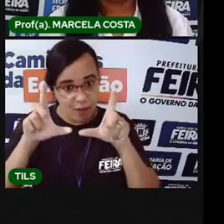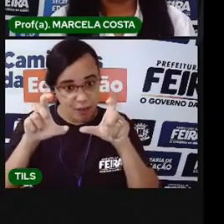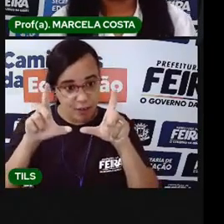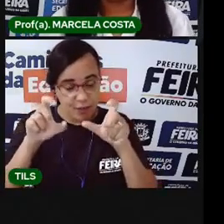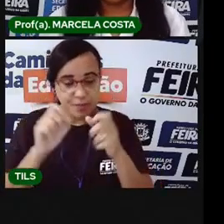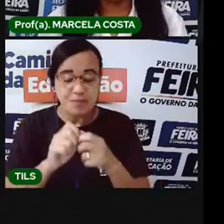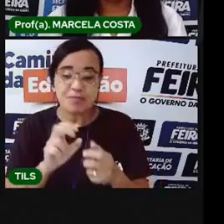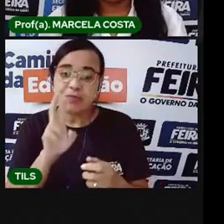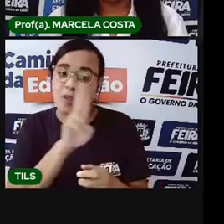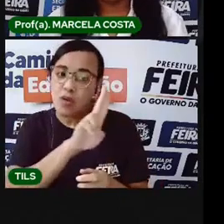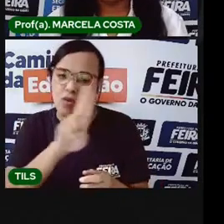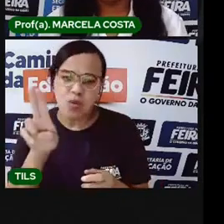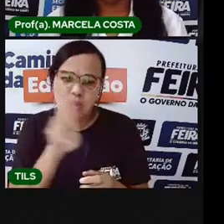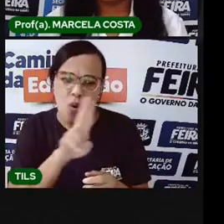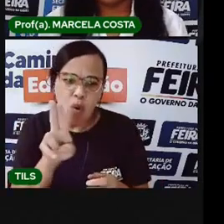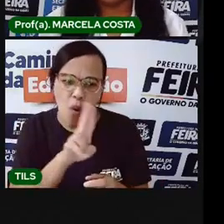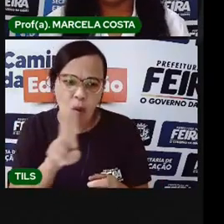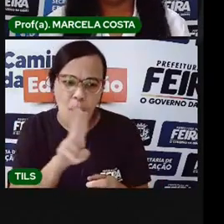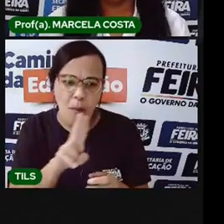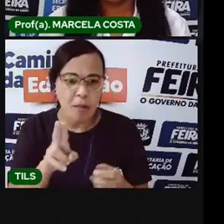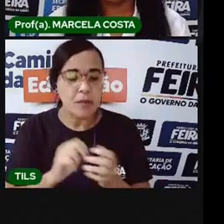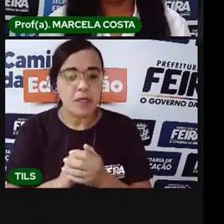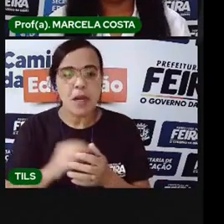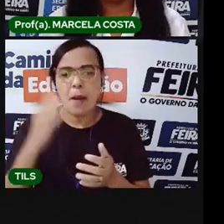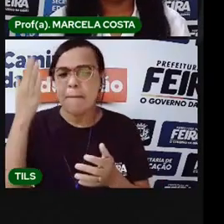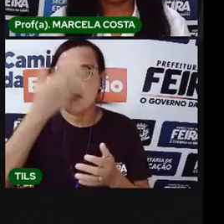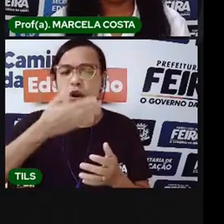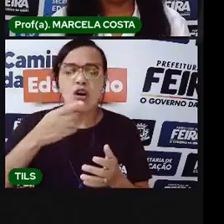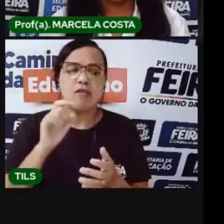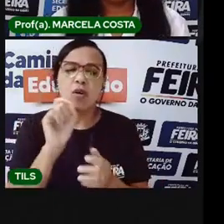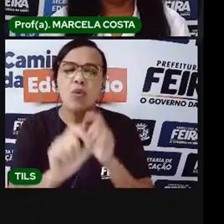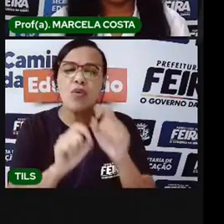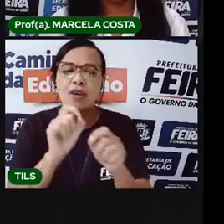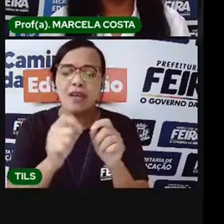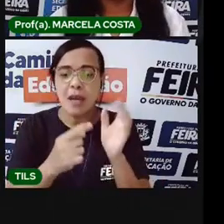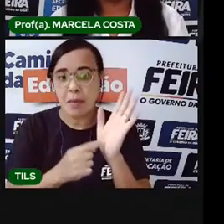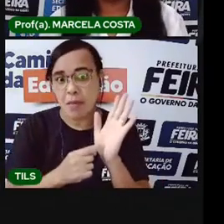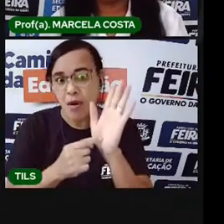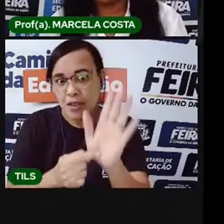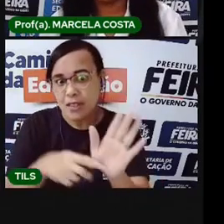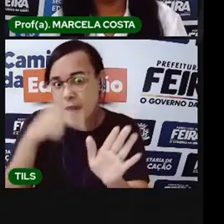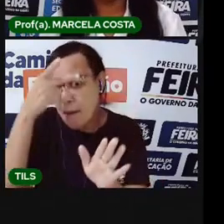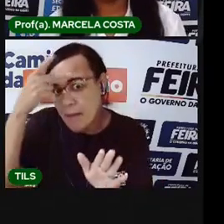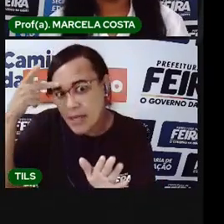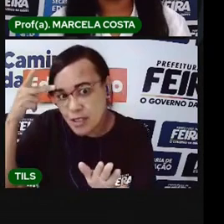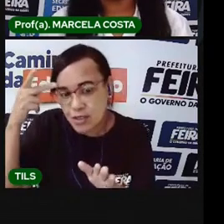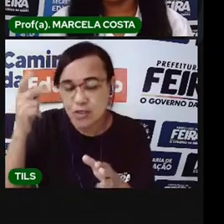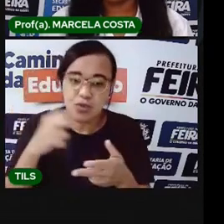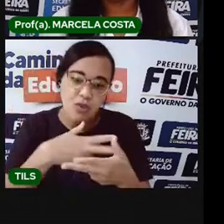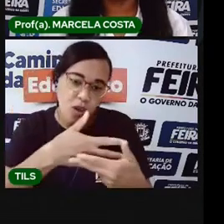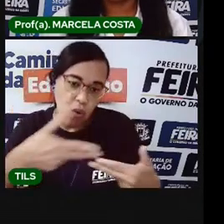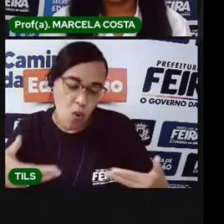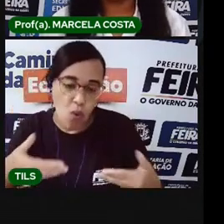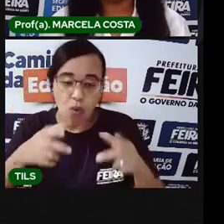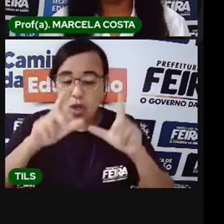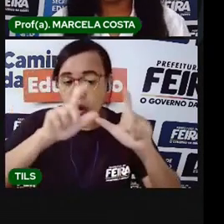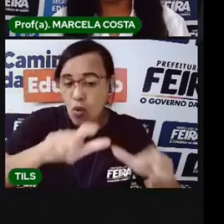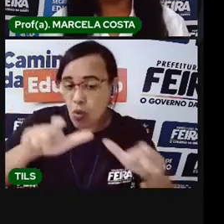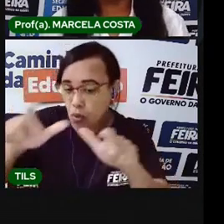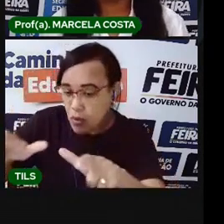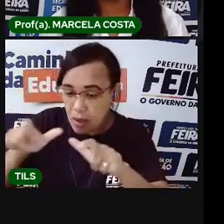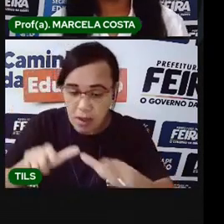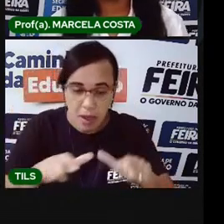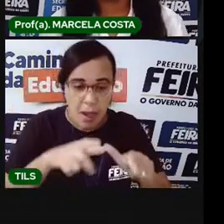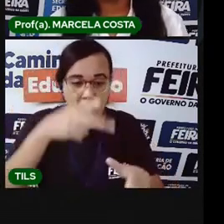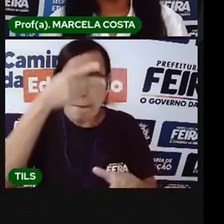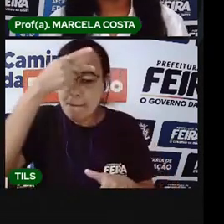Os nomes servem para identificar as coisas, para representar os objetos, os lugares, as